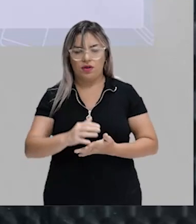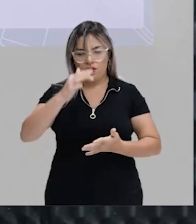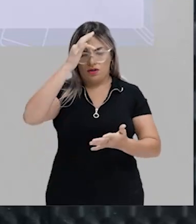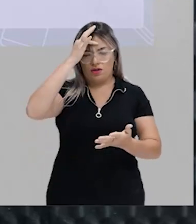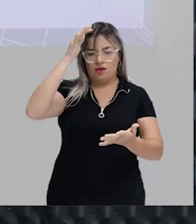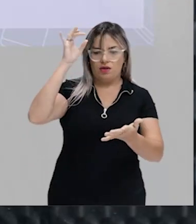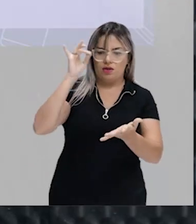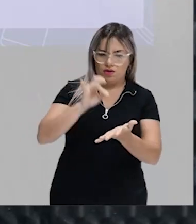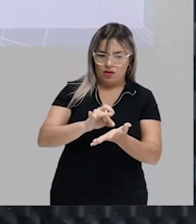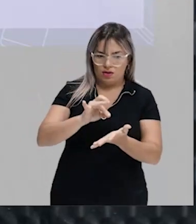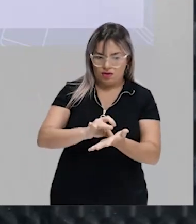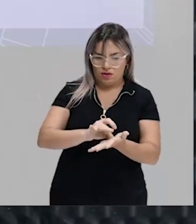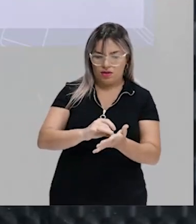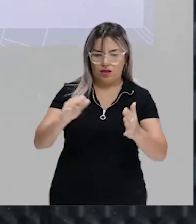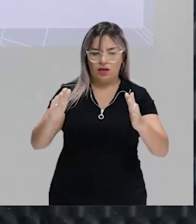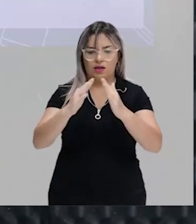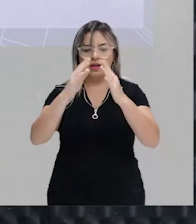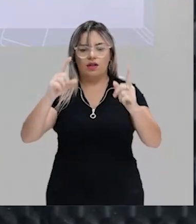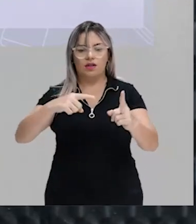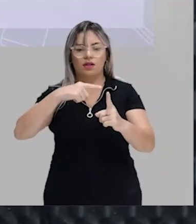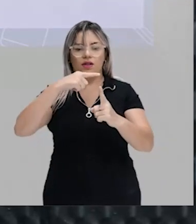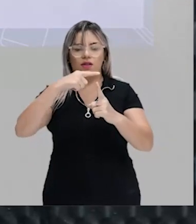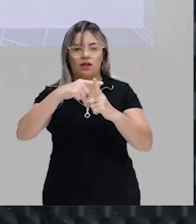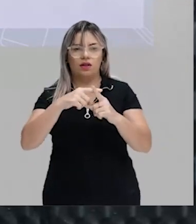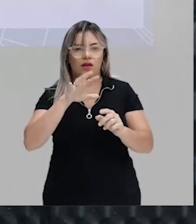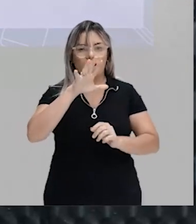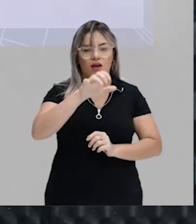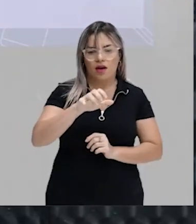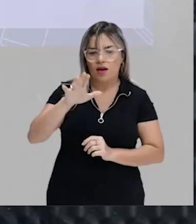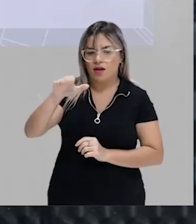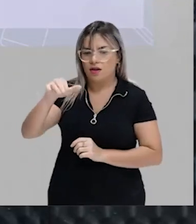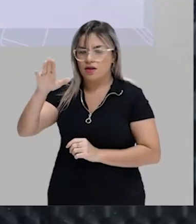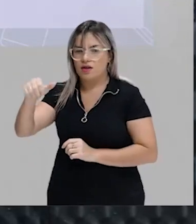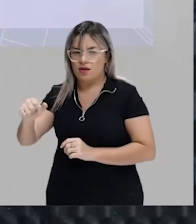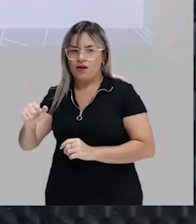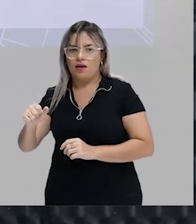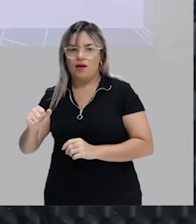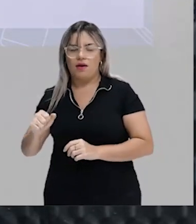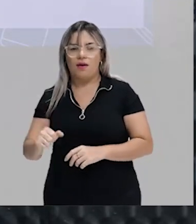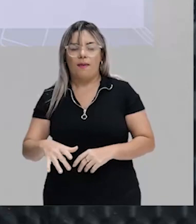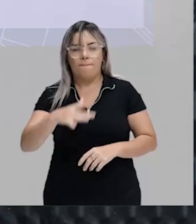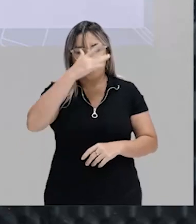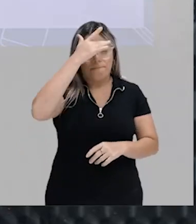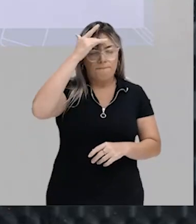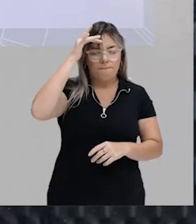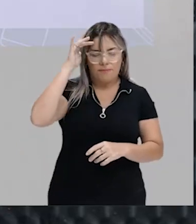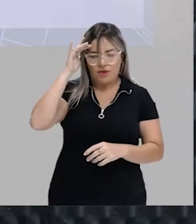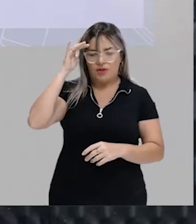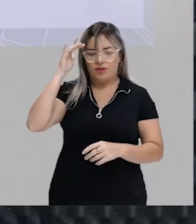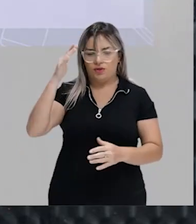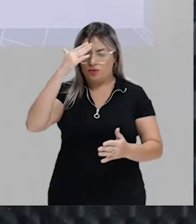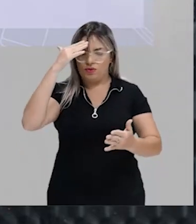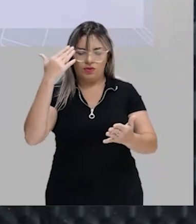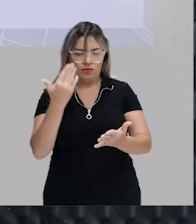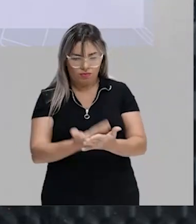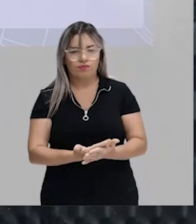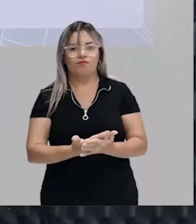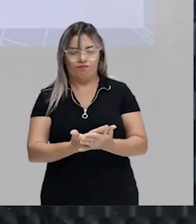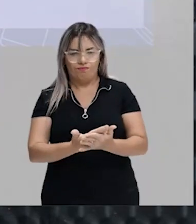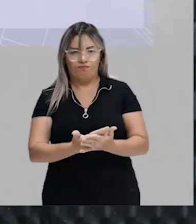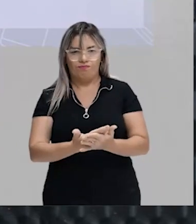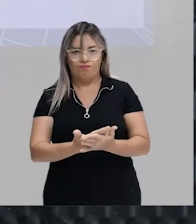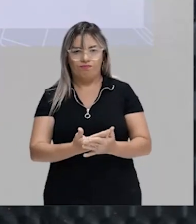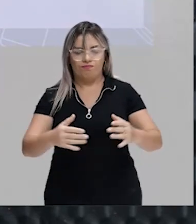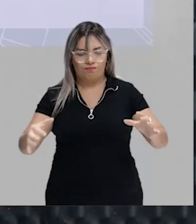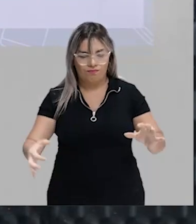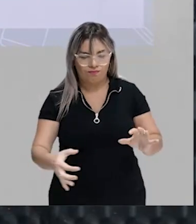mais fiéis. Então, as grandes correntes religiosas têm a função de